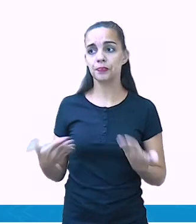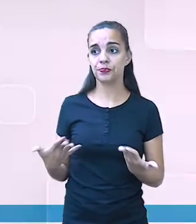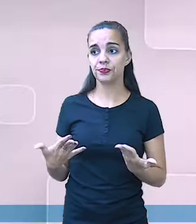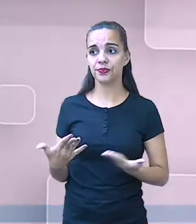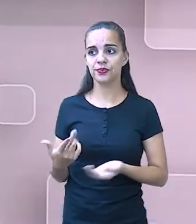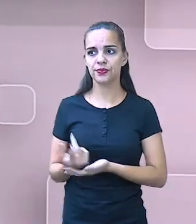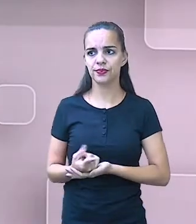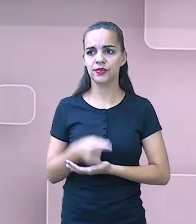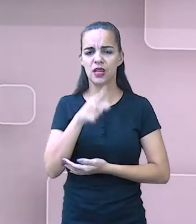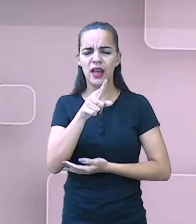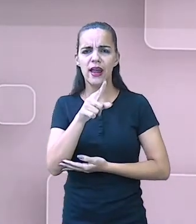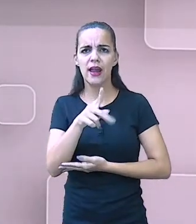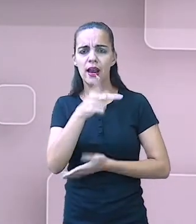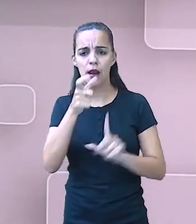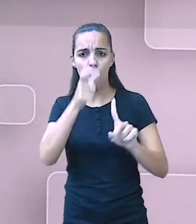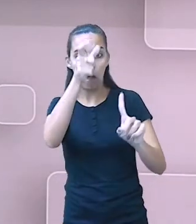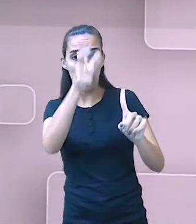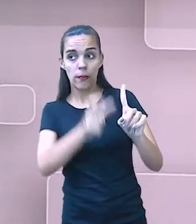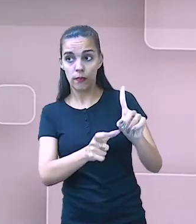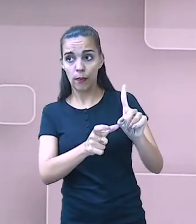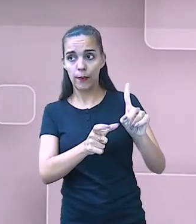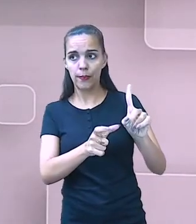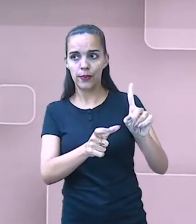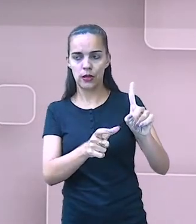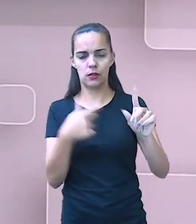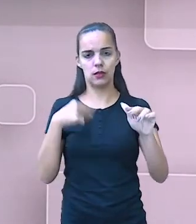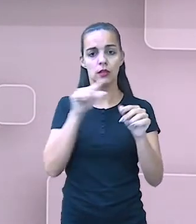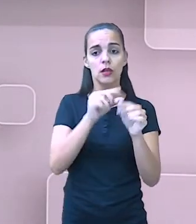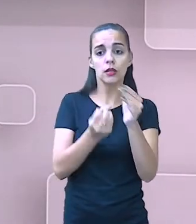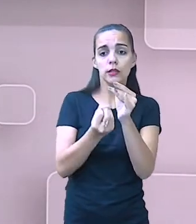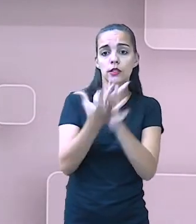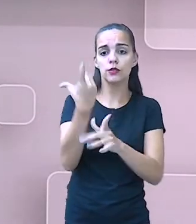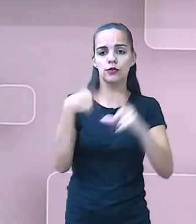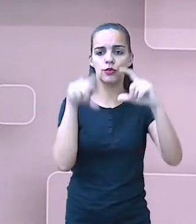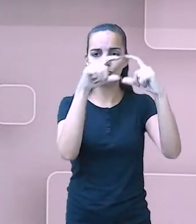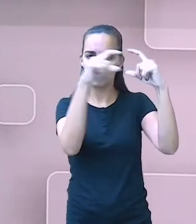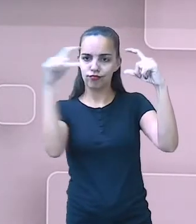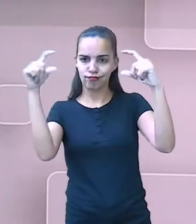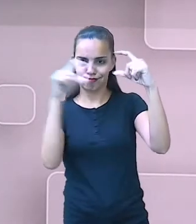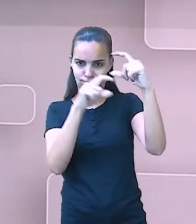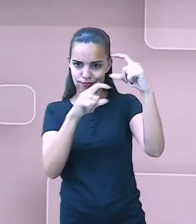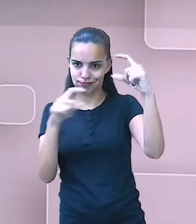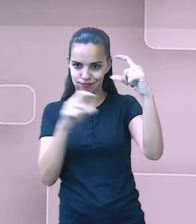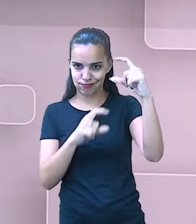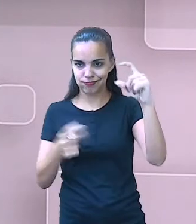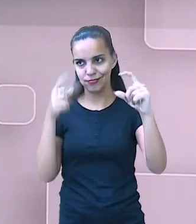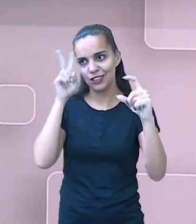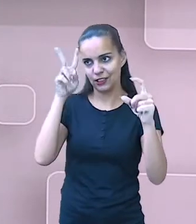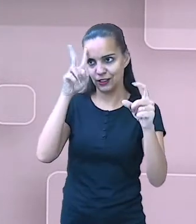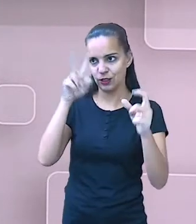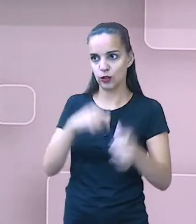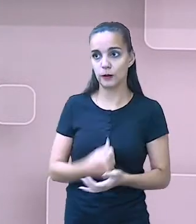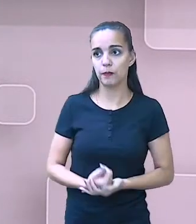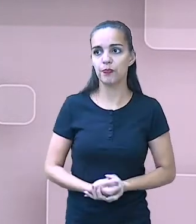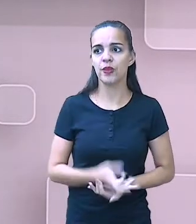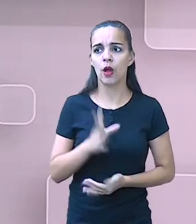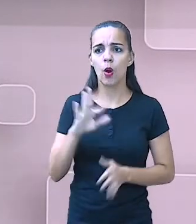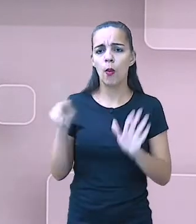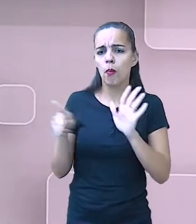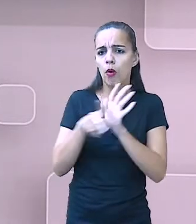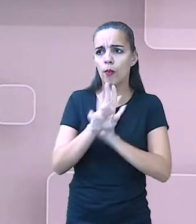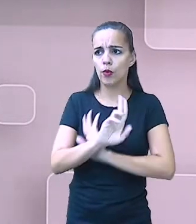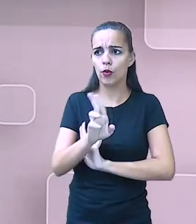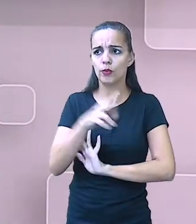foi um personagem que surgiu na história em quadrinhos, como o próprio nome já diz. Ela tem